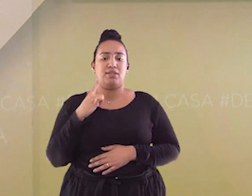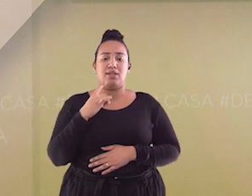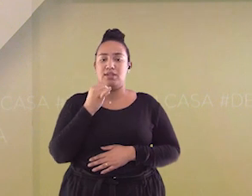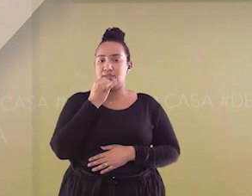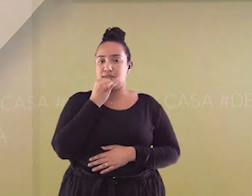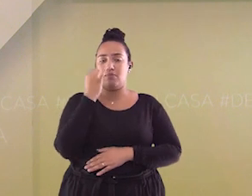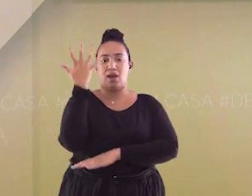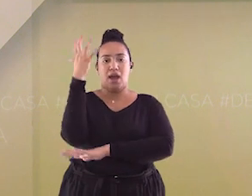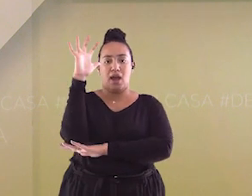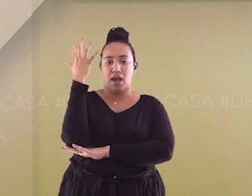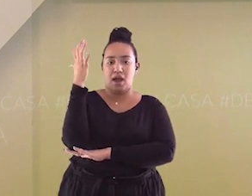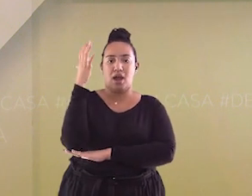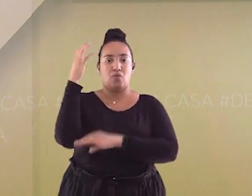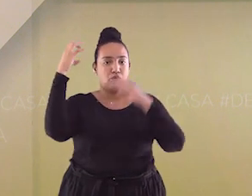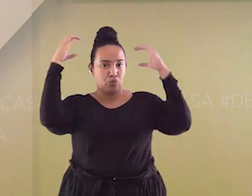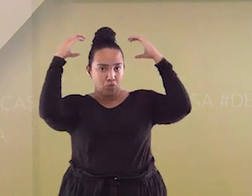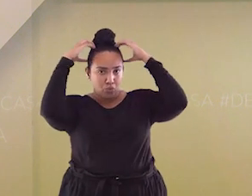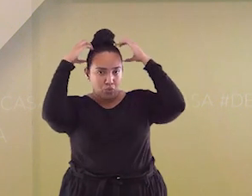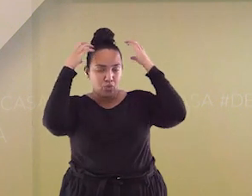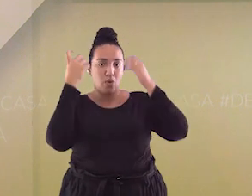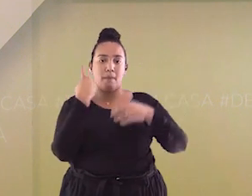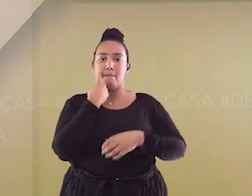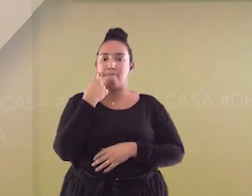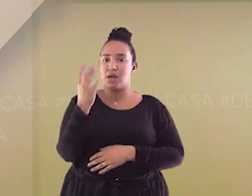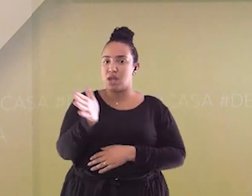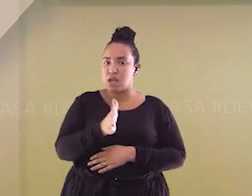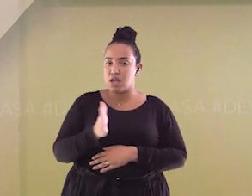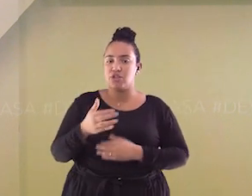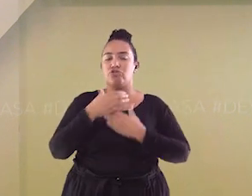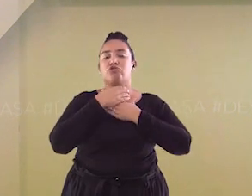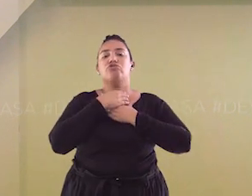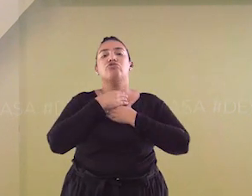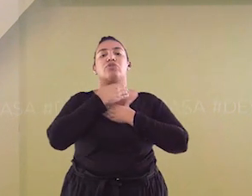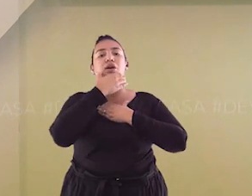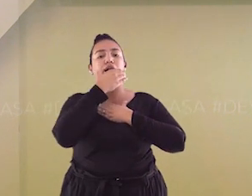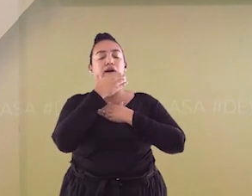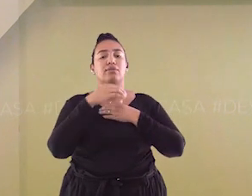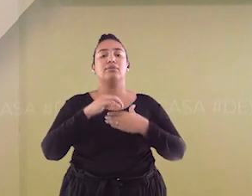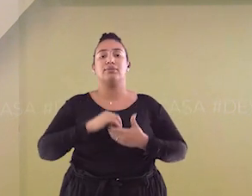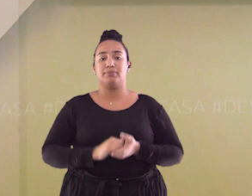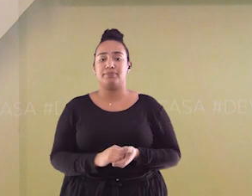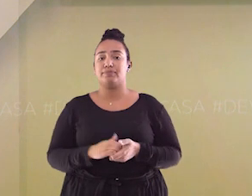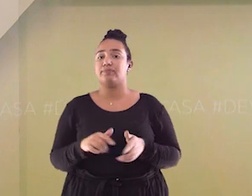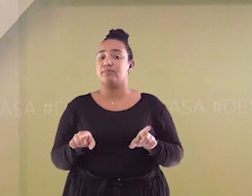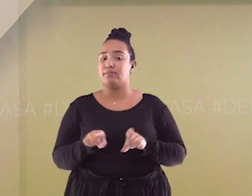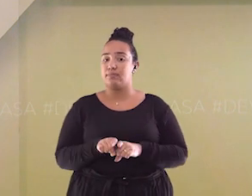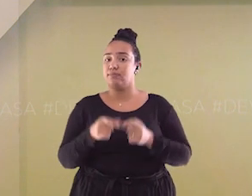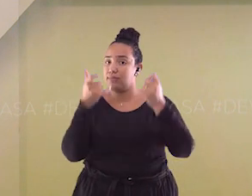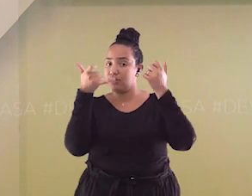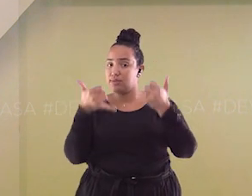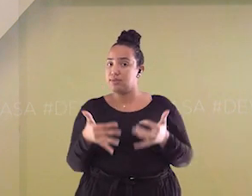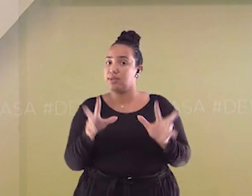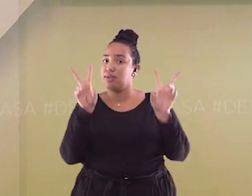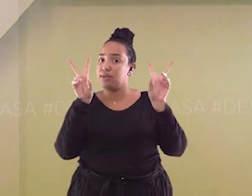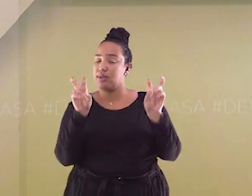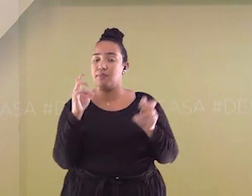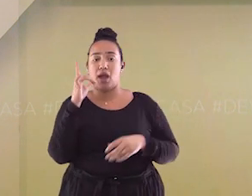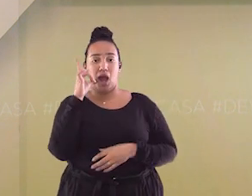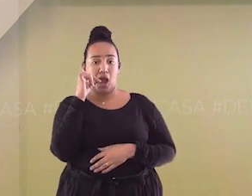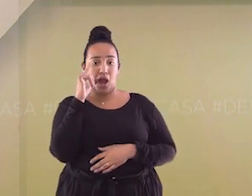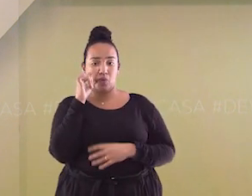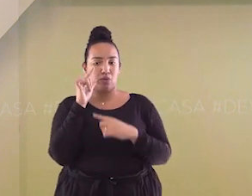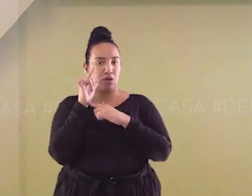a árvore, o urso, os peixes, a girafa que eu falei. Além também de ter falado da água, embora ela